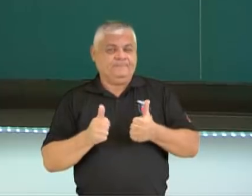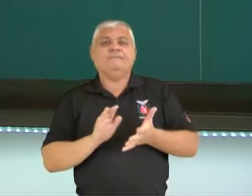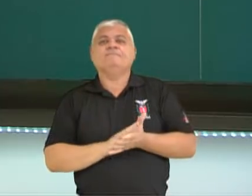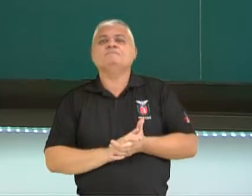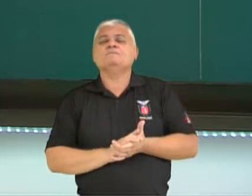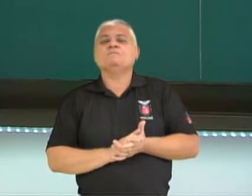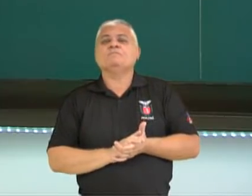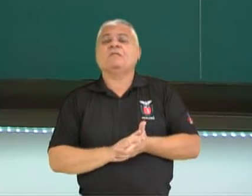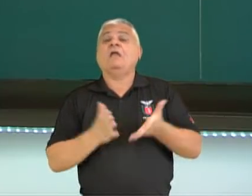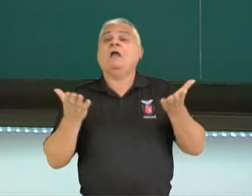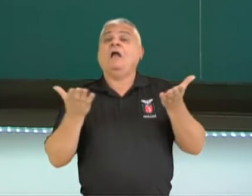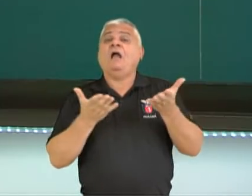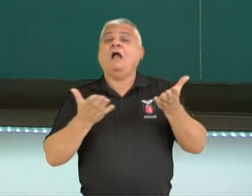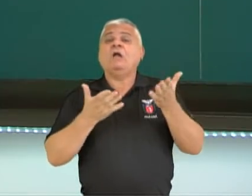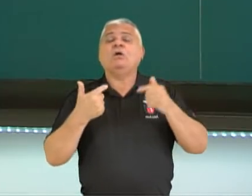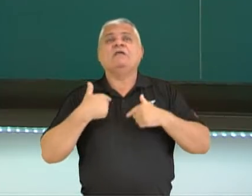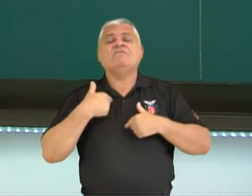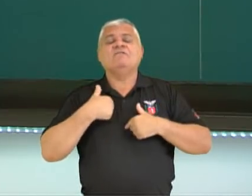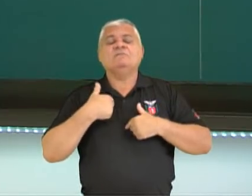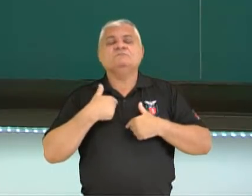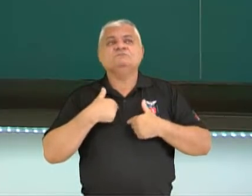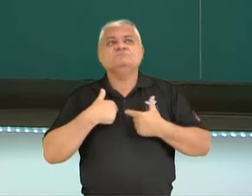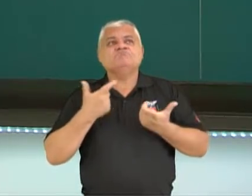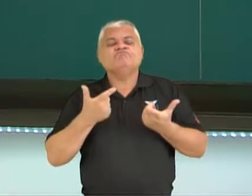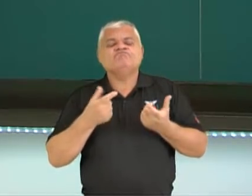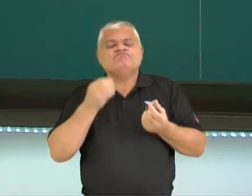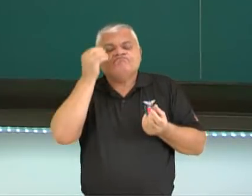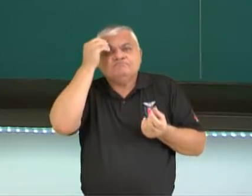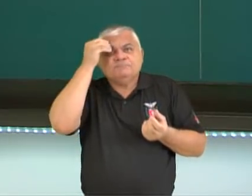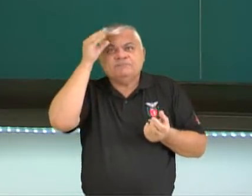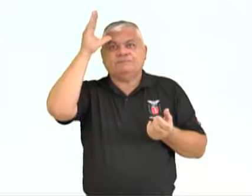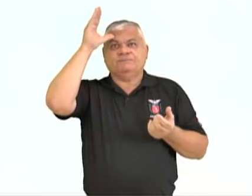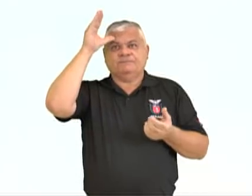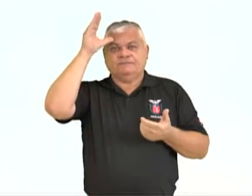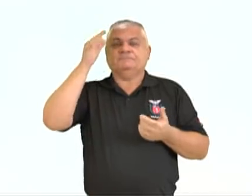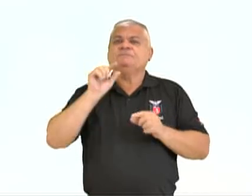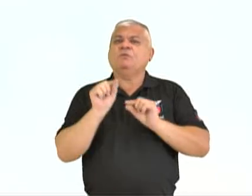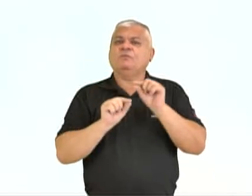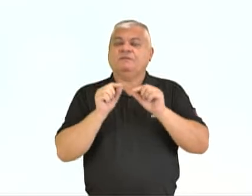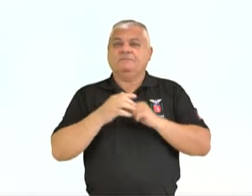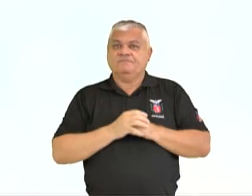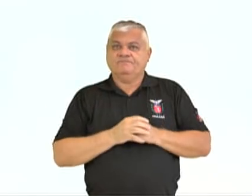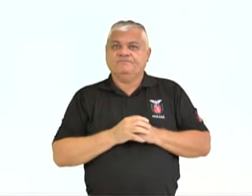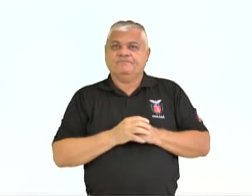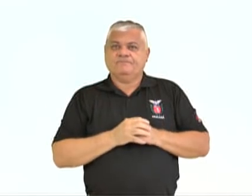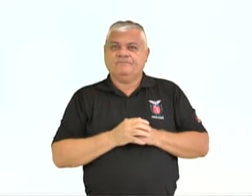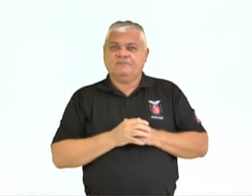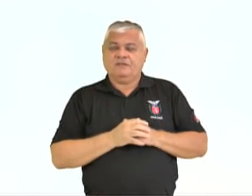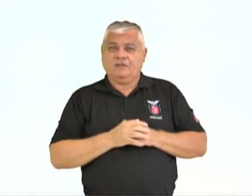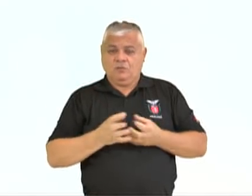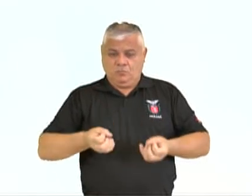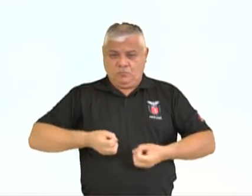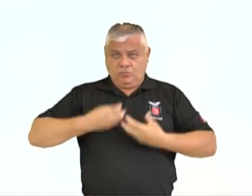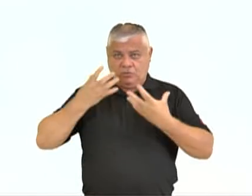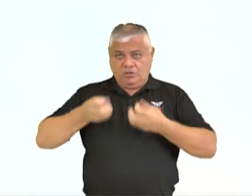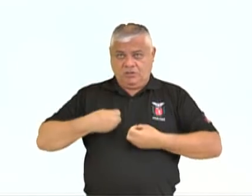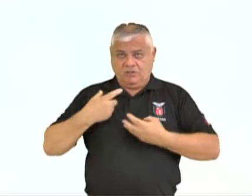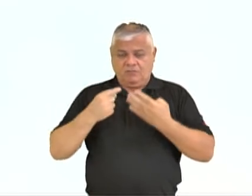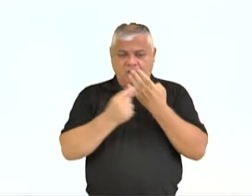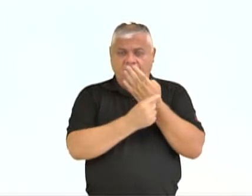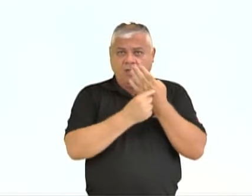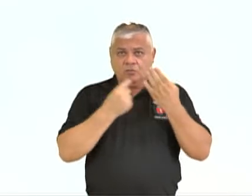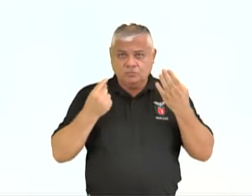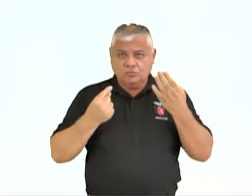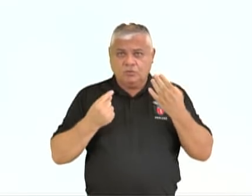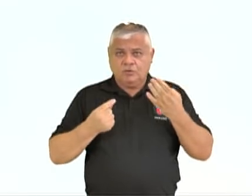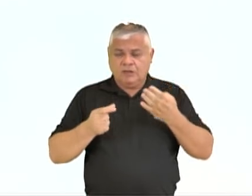Aí nós vamos ampliar o nosso conhecimento, tá? Nesse poema, você observou que a autora está descrevendo